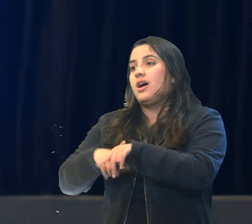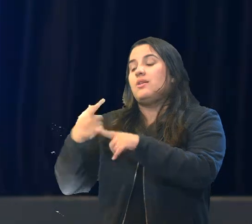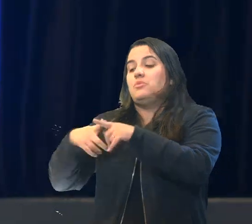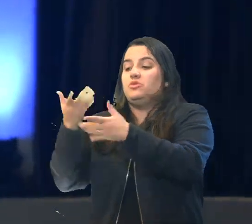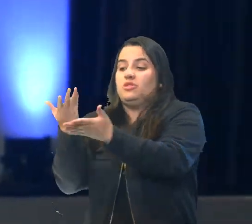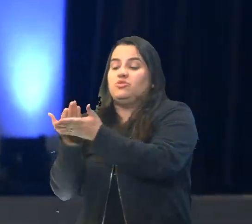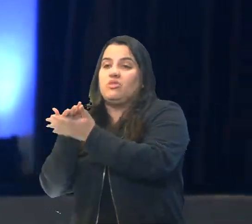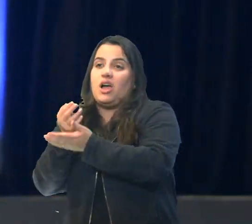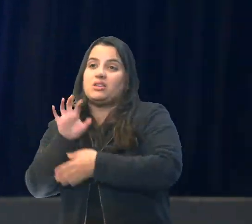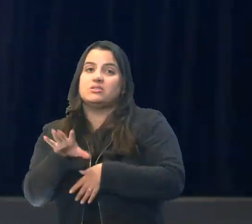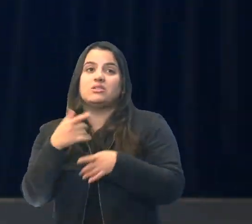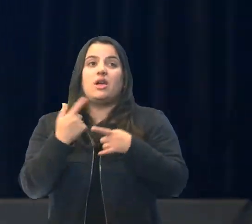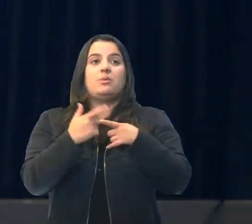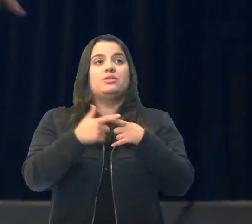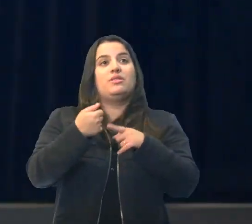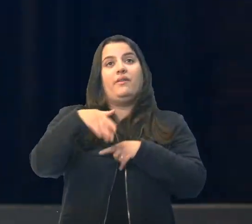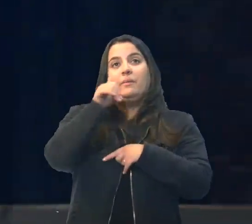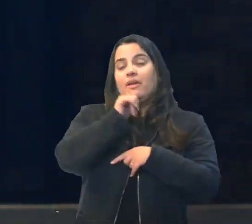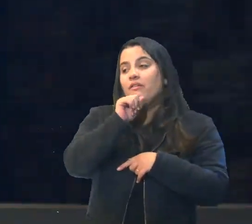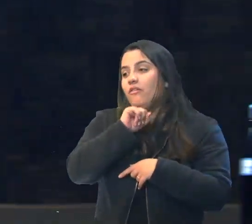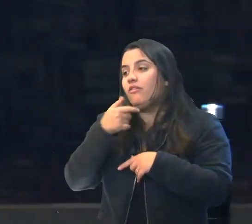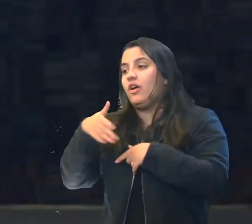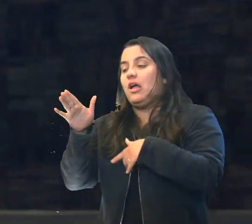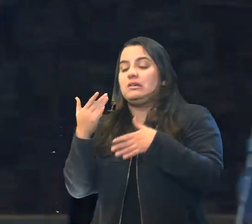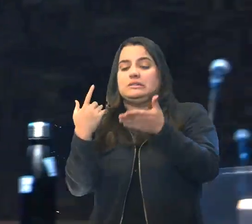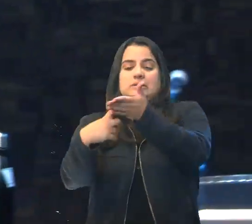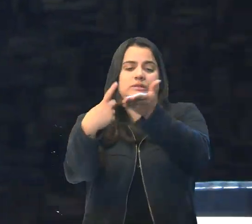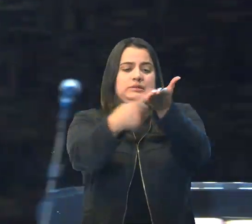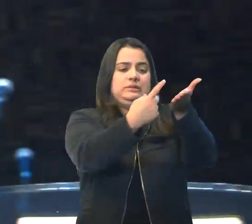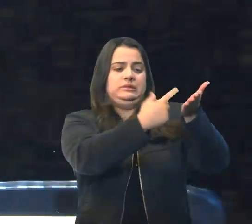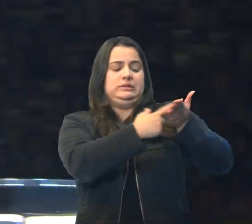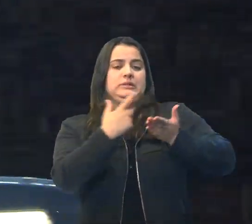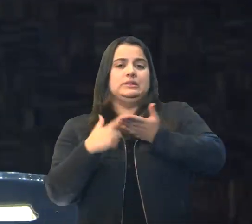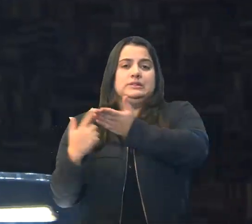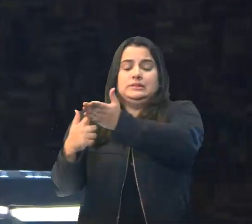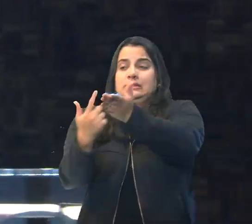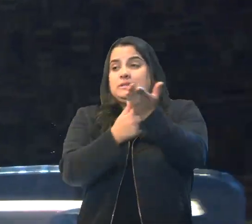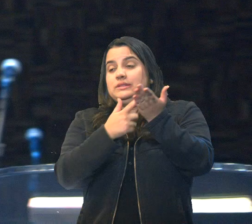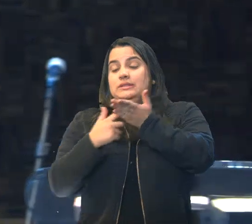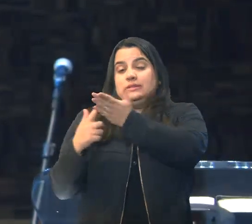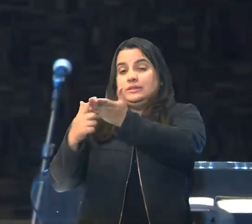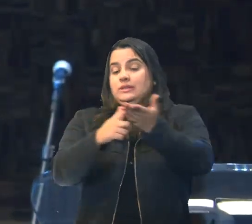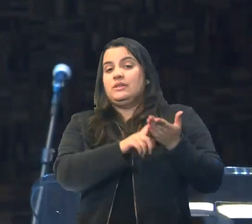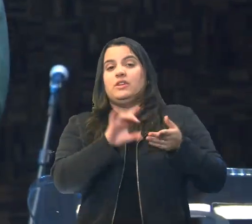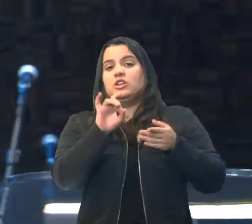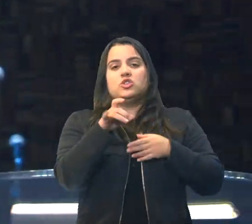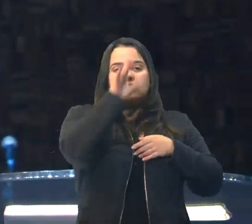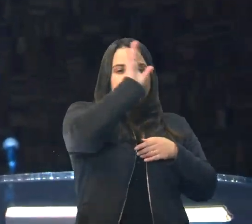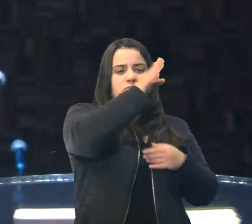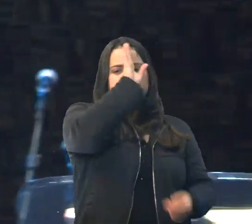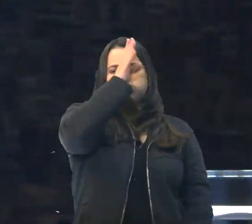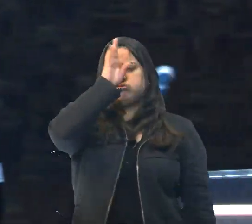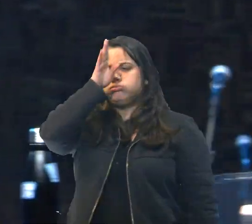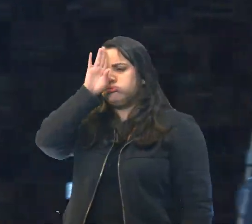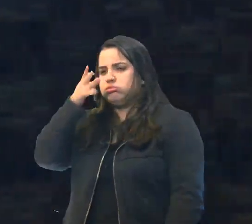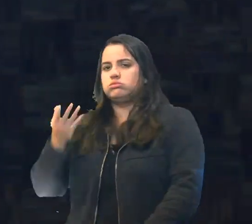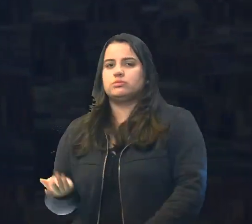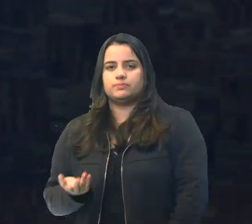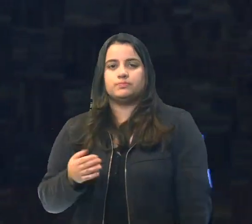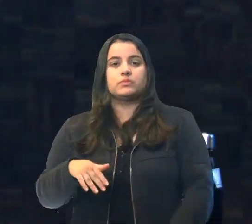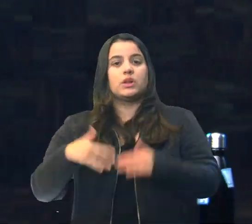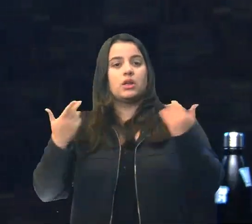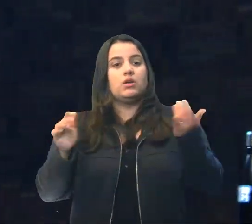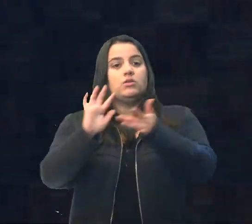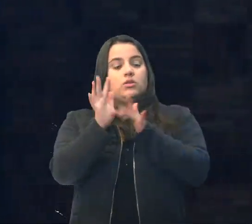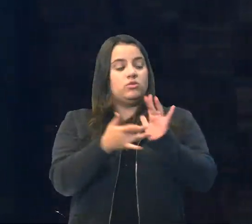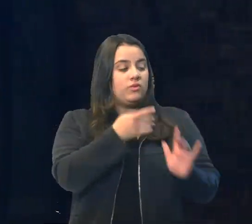acordar tal horário, porque eu tenho que levar minha avó no jiu-jitsu, porque eu tenho que não sei o quê, e aí você vai ficando prático. E quando Jesus